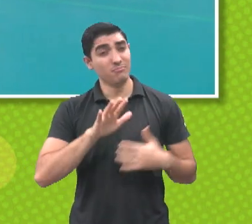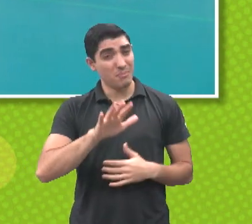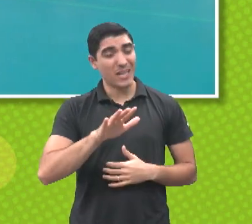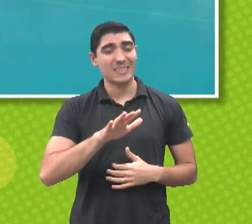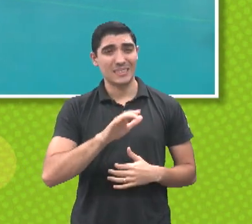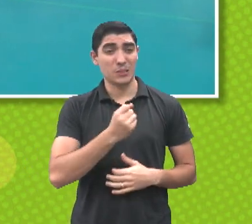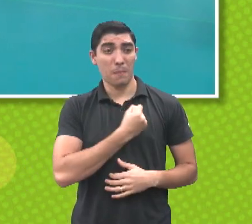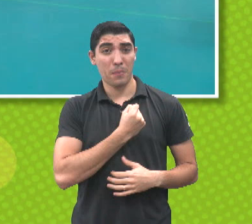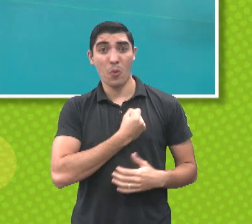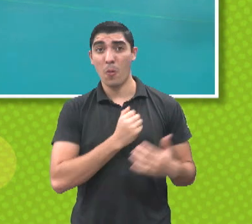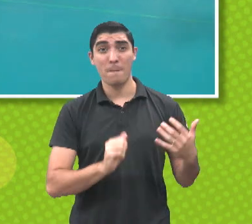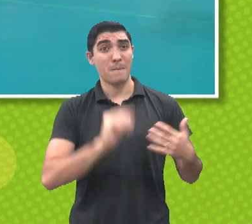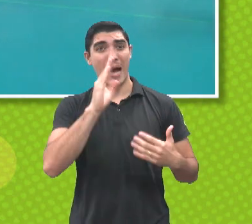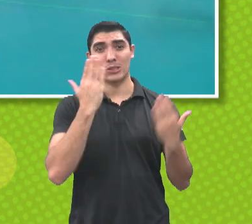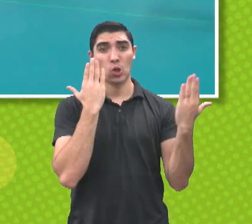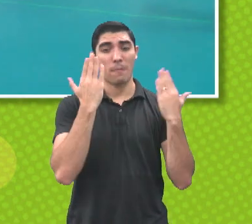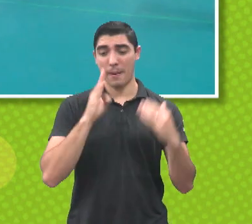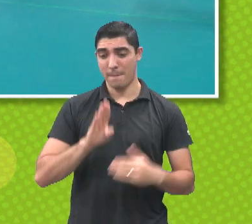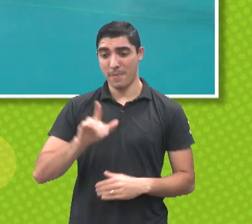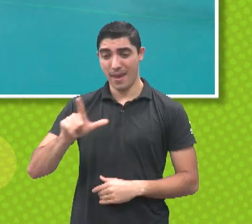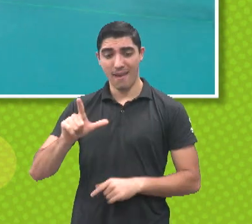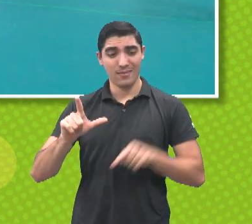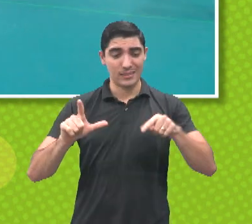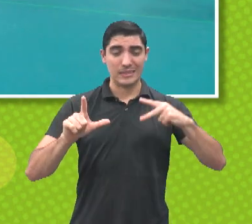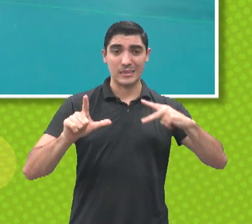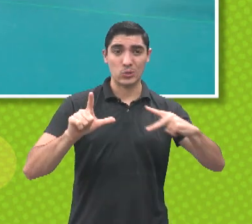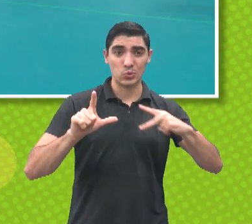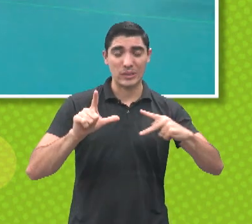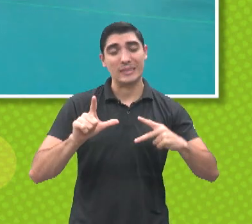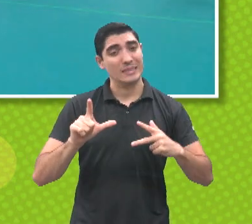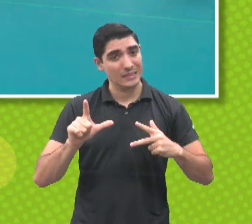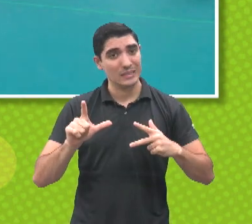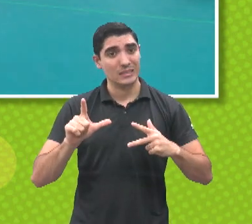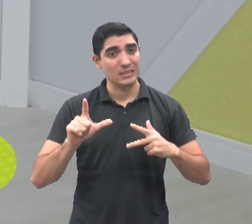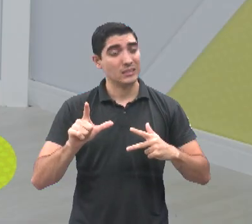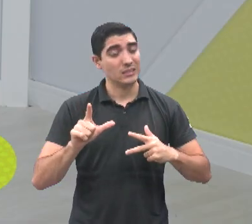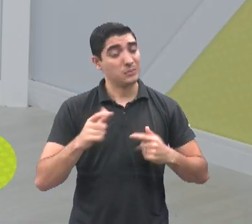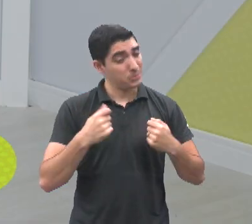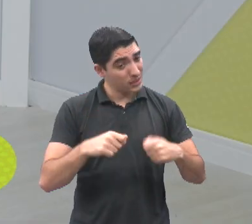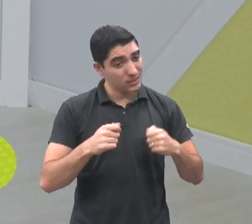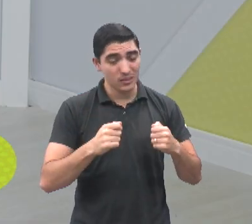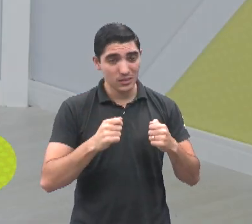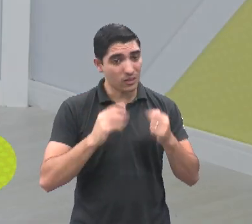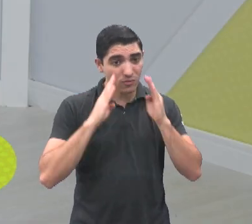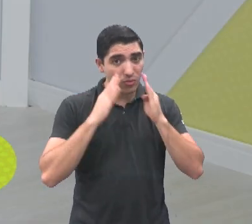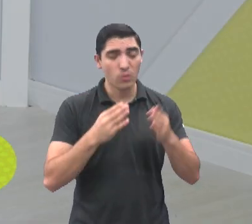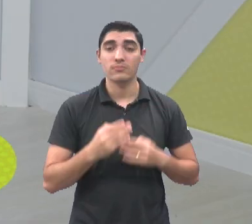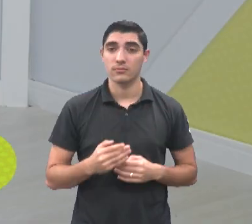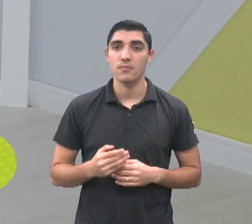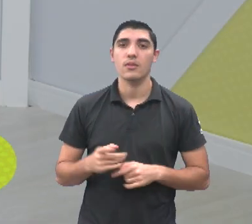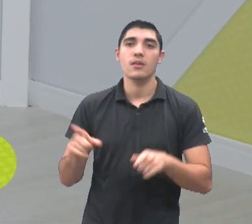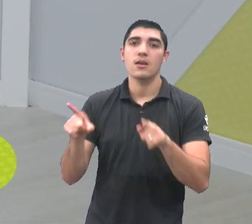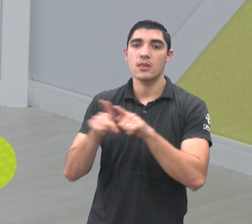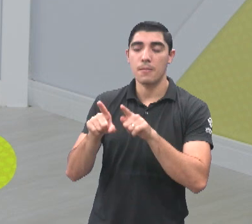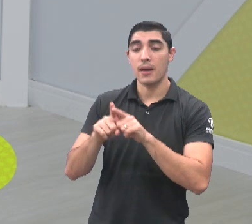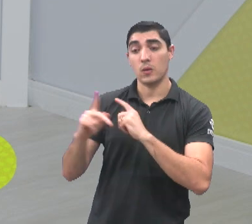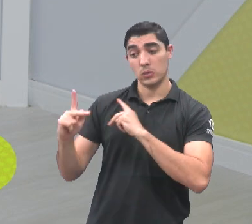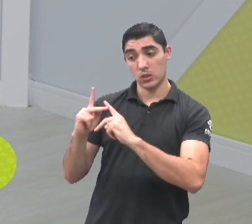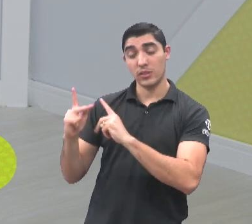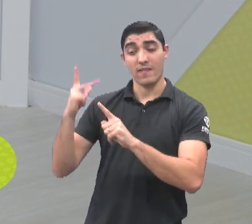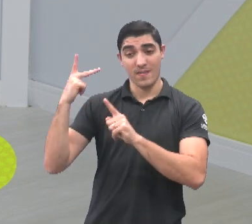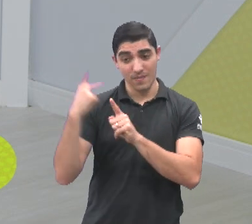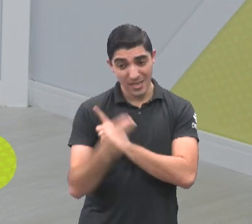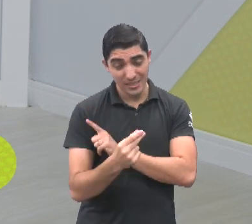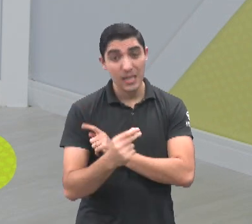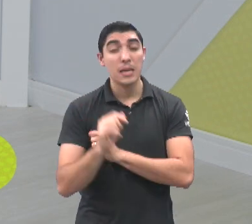enfim, o São José tem que pontuar todos os jogos agora e não dá para dar mole não. Tem que torcer pela derrota dos outros também, né? Você não depender